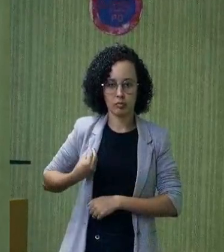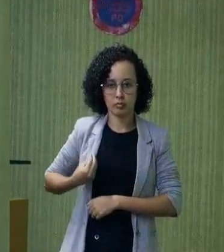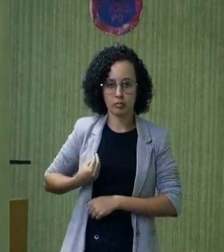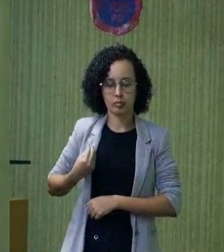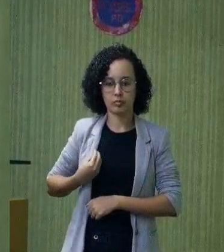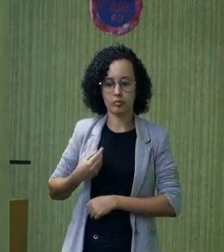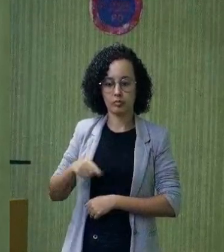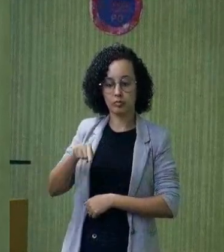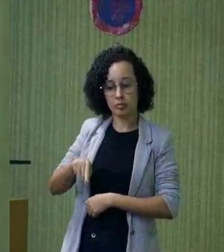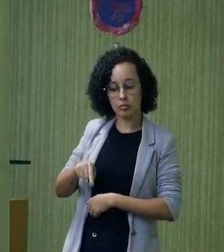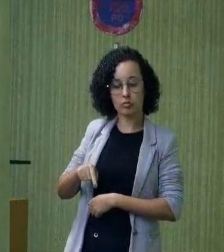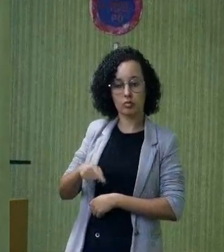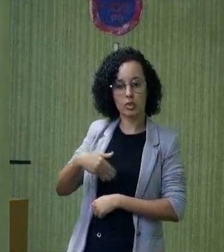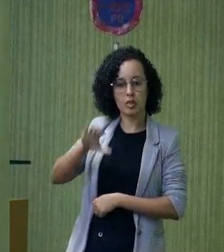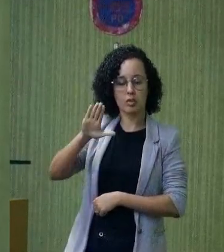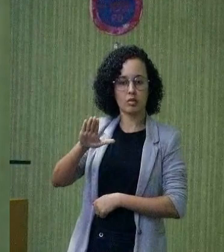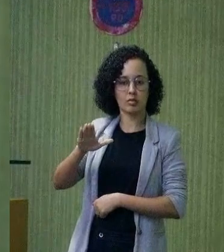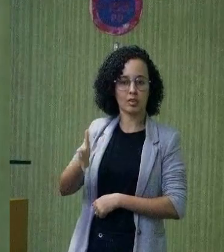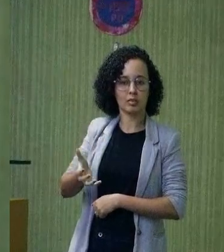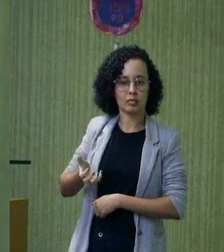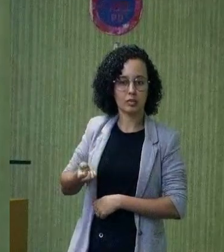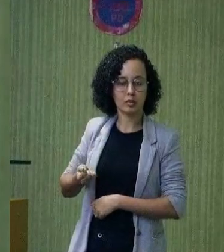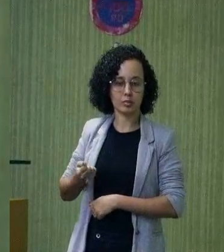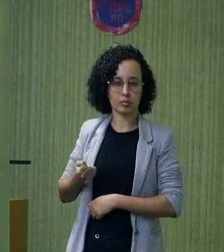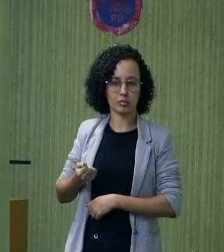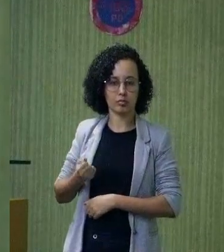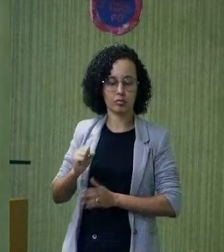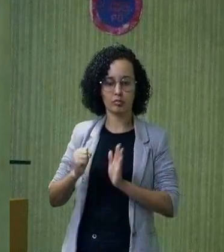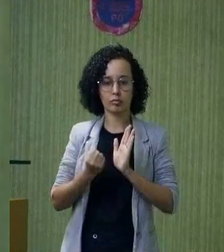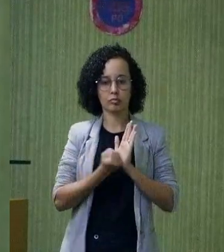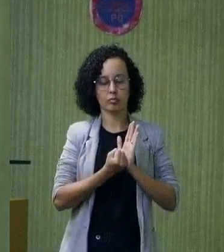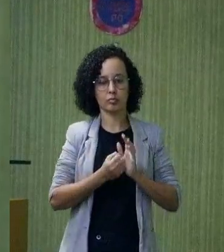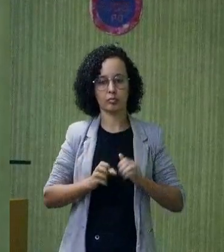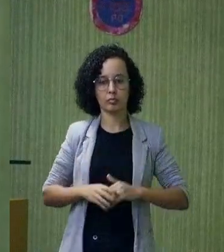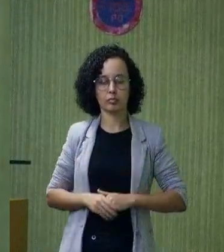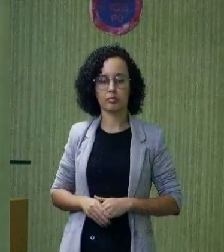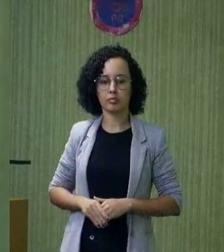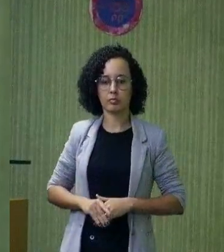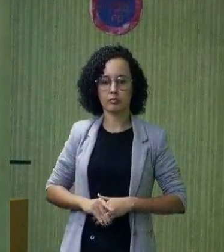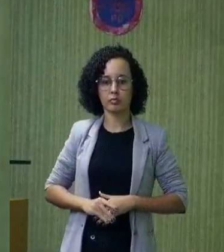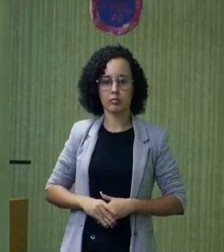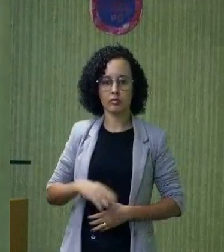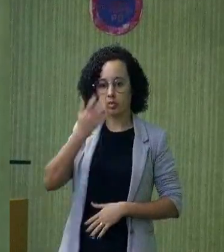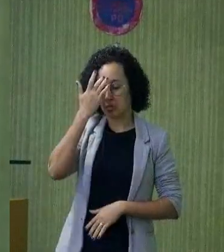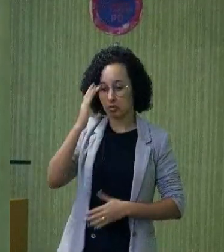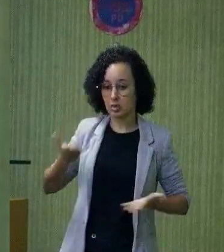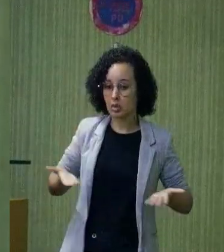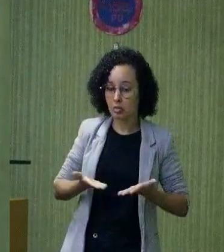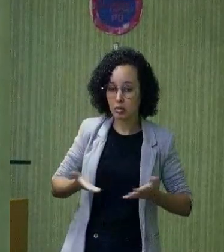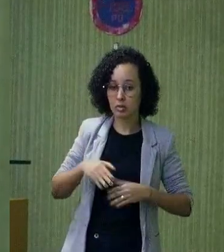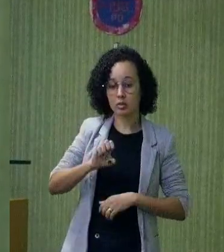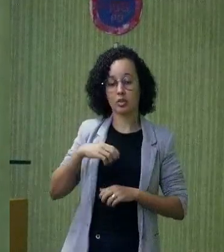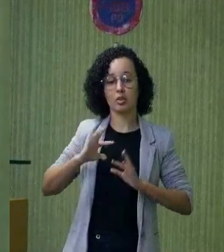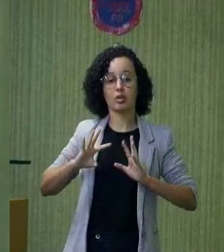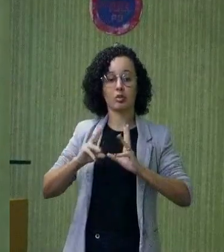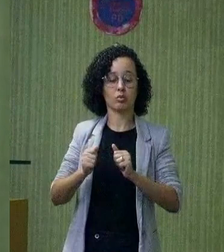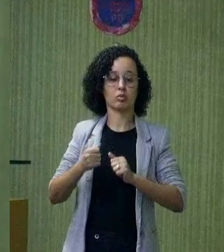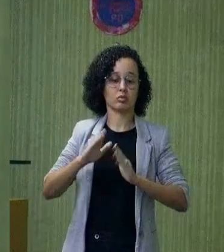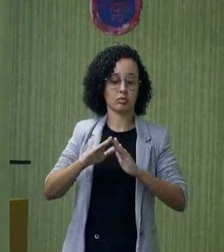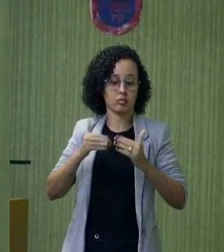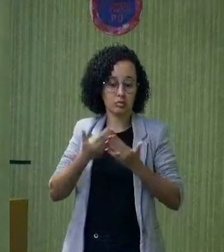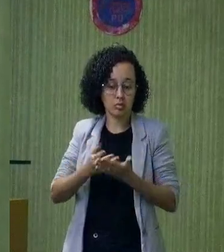mais ganham o eu acho que não sei agora se todas essas escolas vão